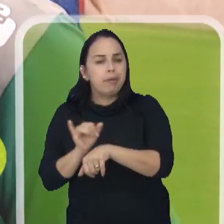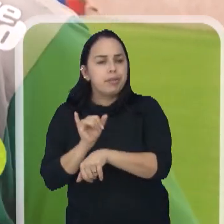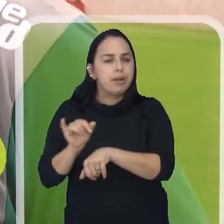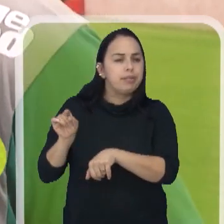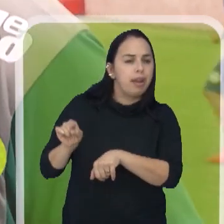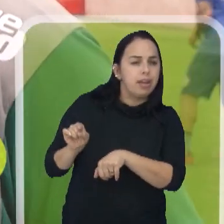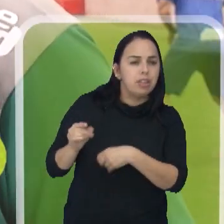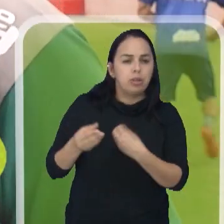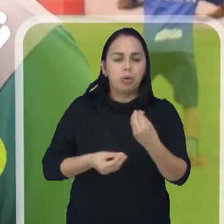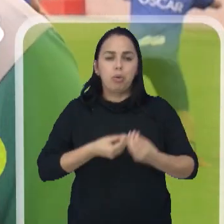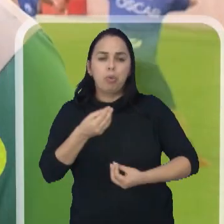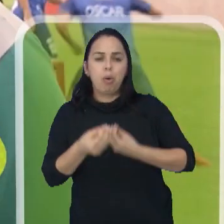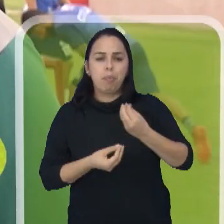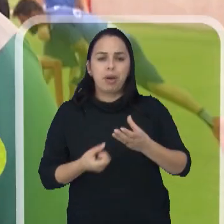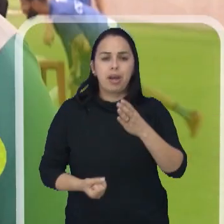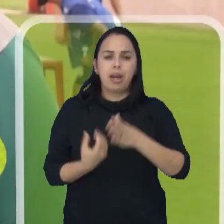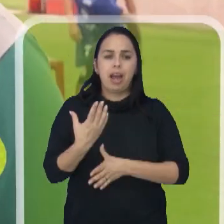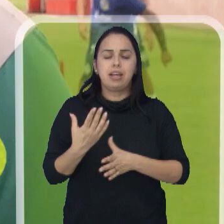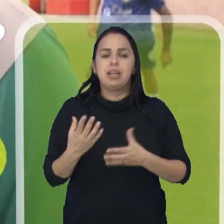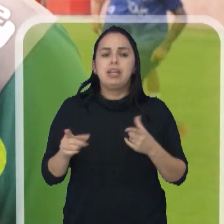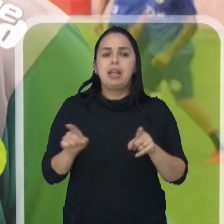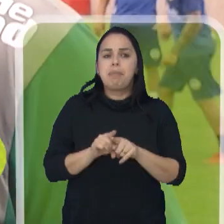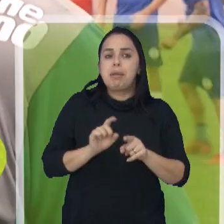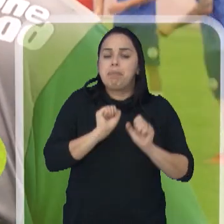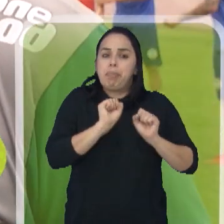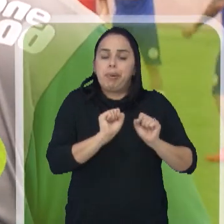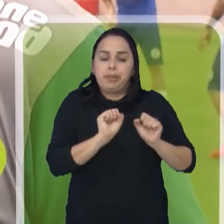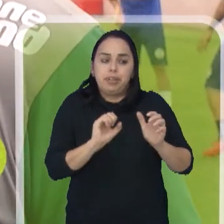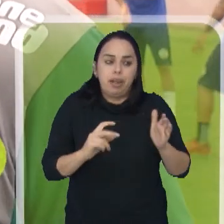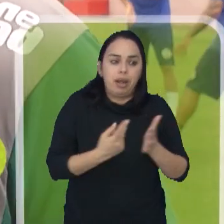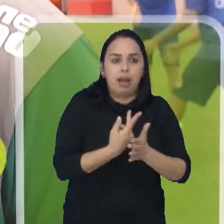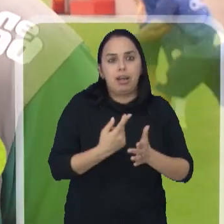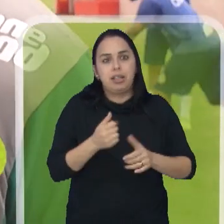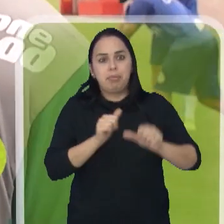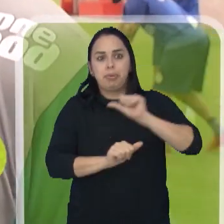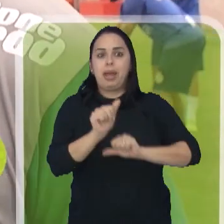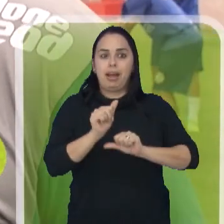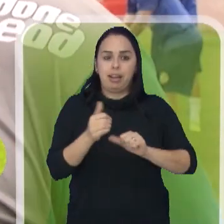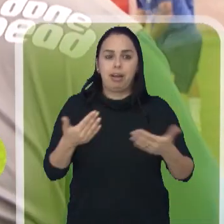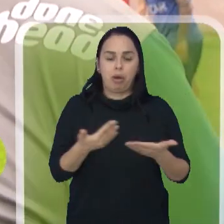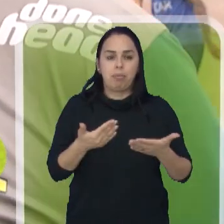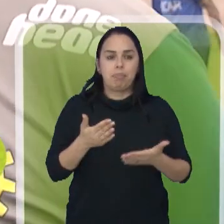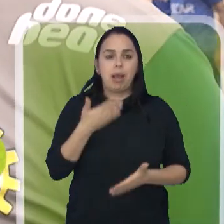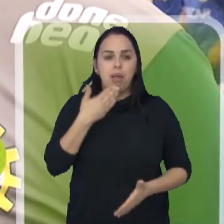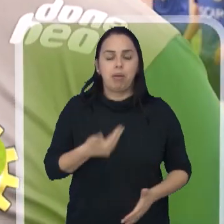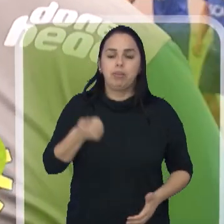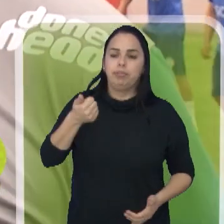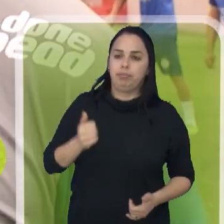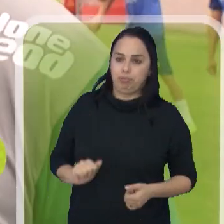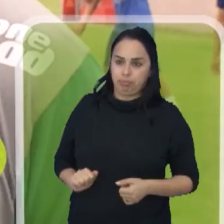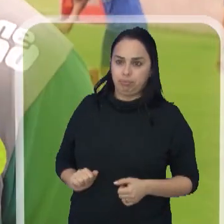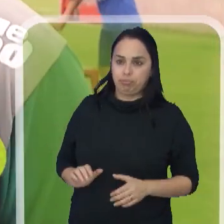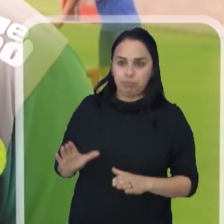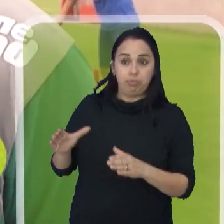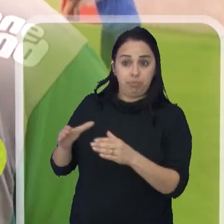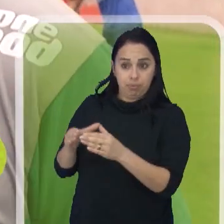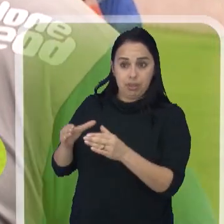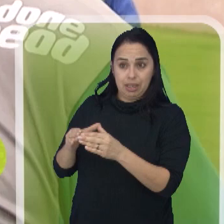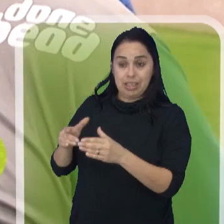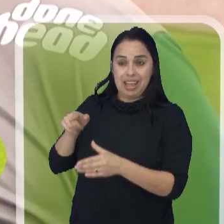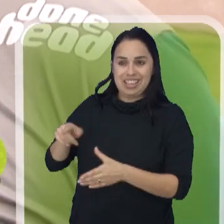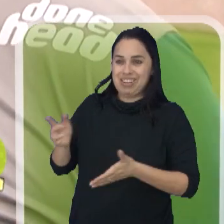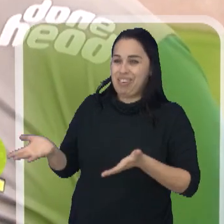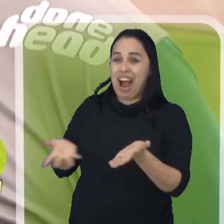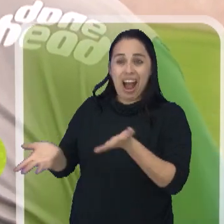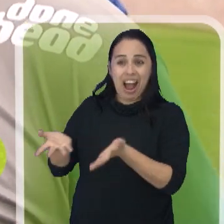time, enfim, né? O que você pode ter de ponto fraco e ponto forte para poder explorar? Eu acho que o ponto forte da equipe deles é a velocidade,